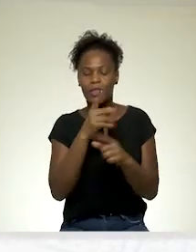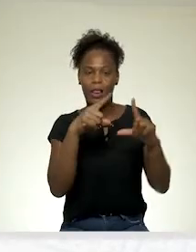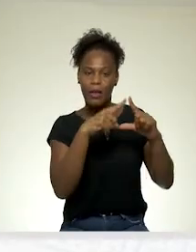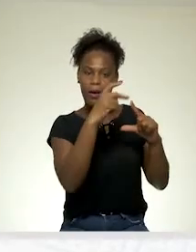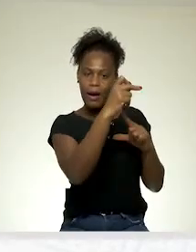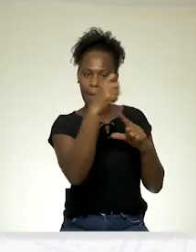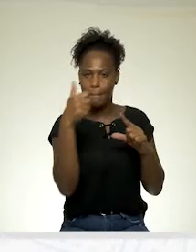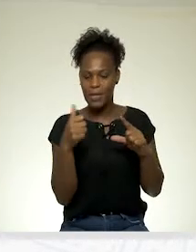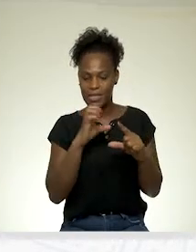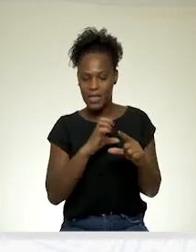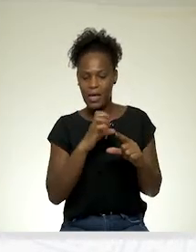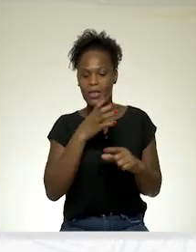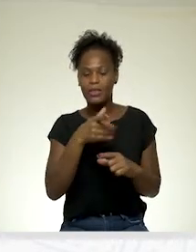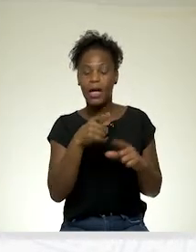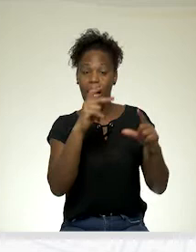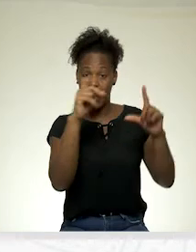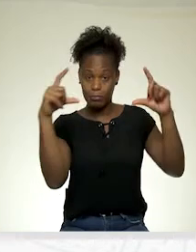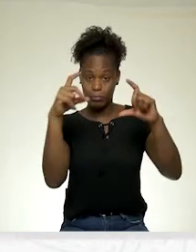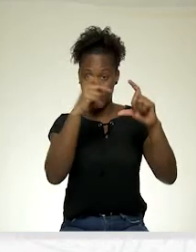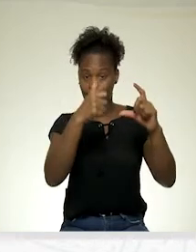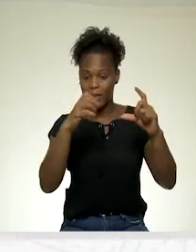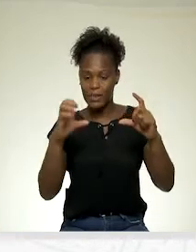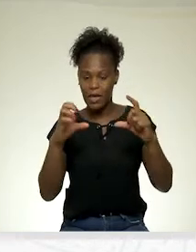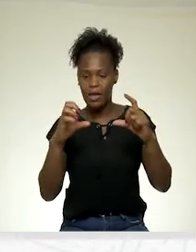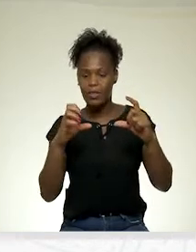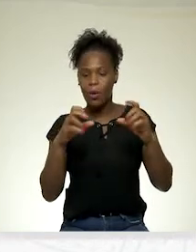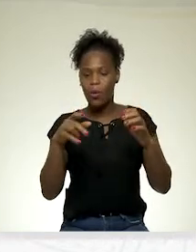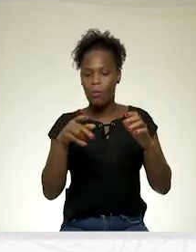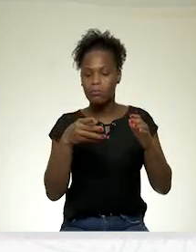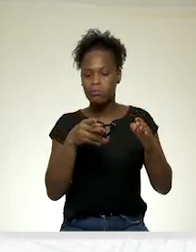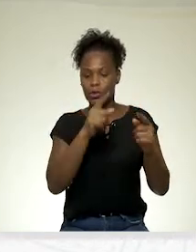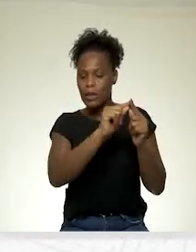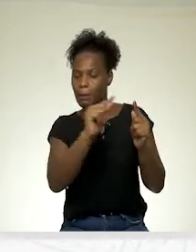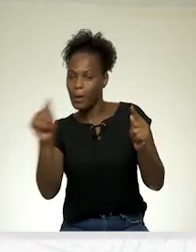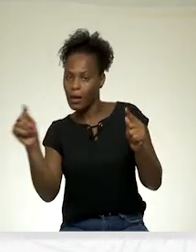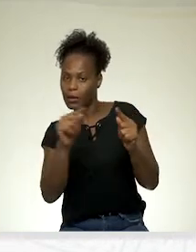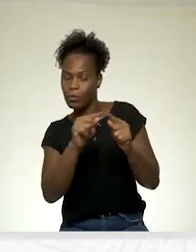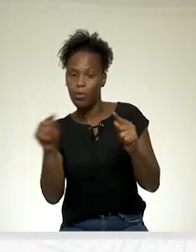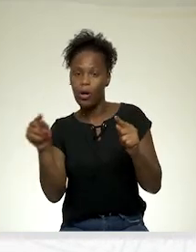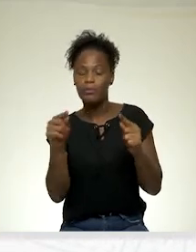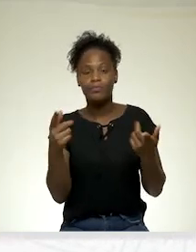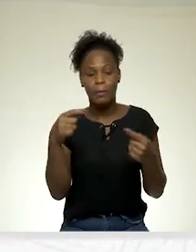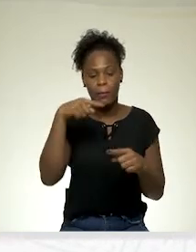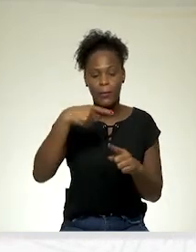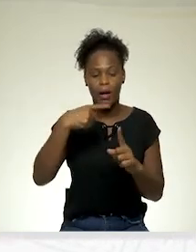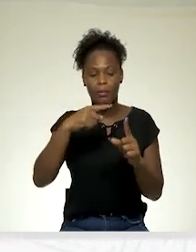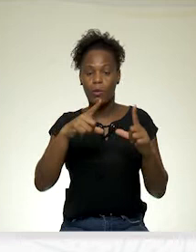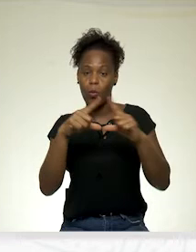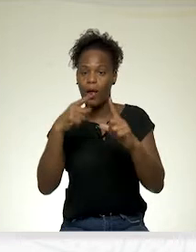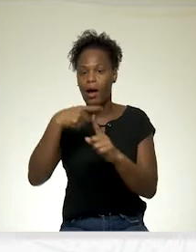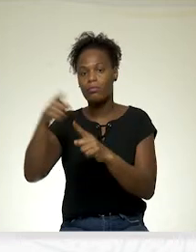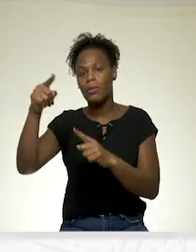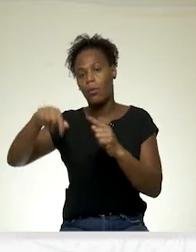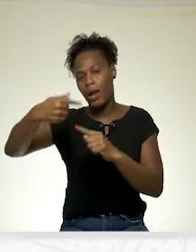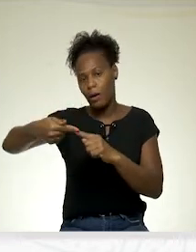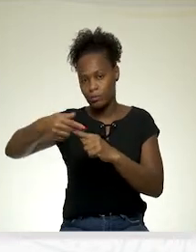ABC e nele os segmentos de reta perpendiculares traçados de cada um dos vértices para o lado oposto.